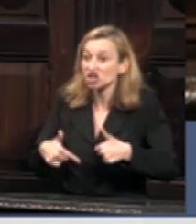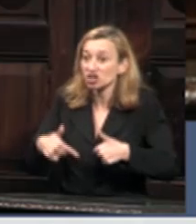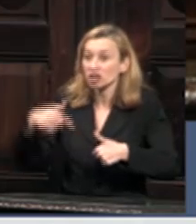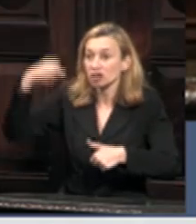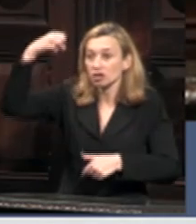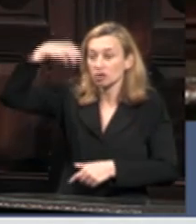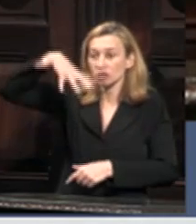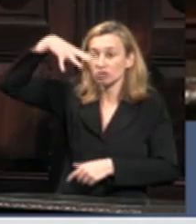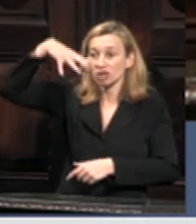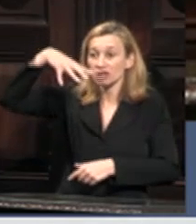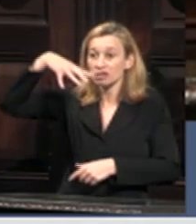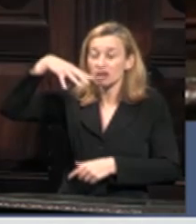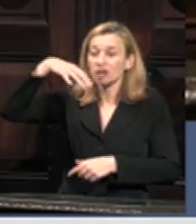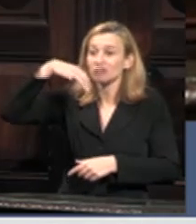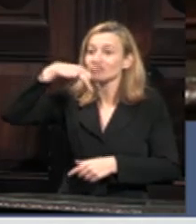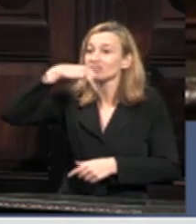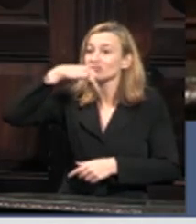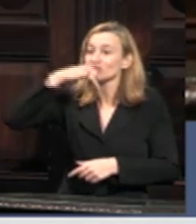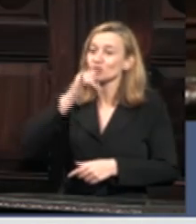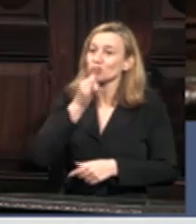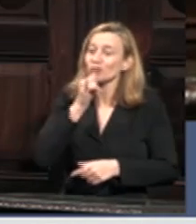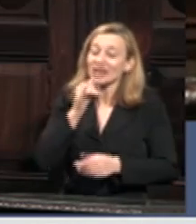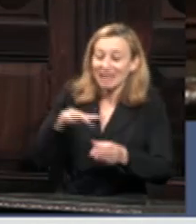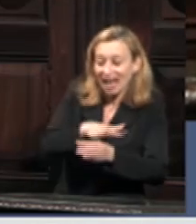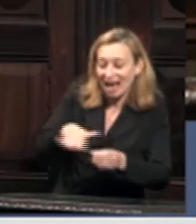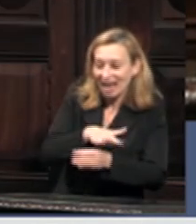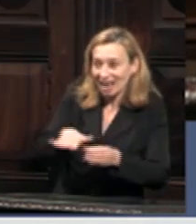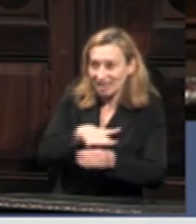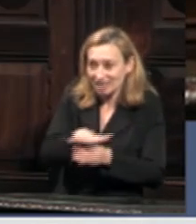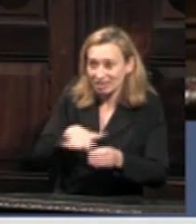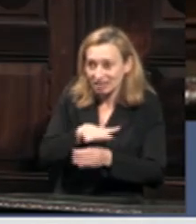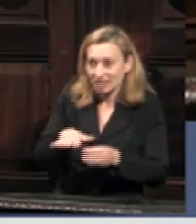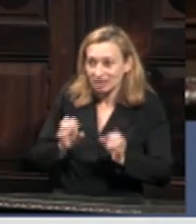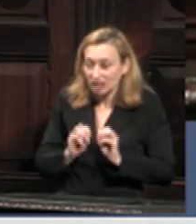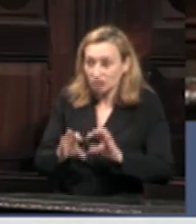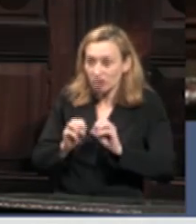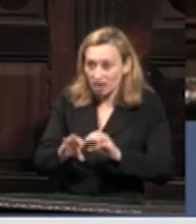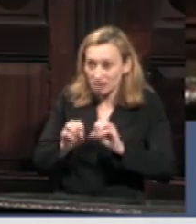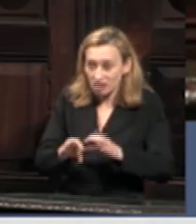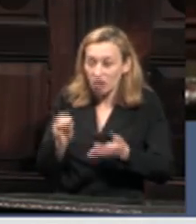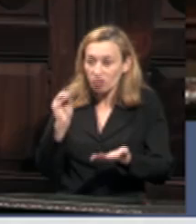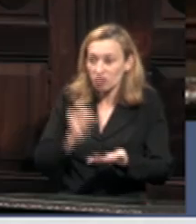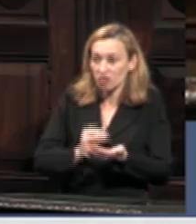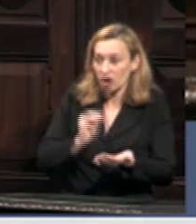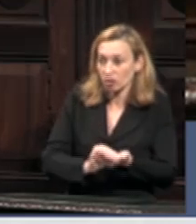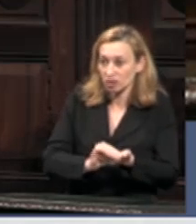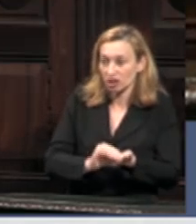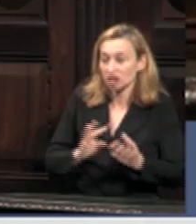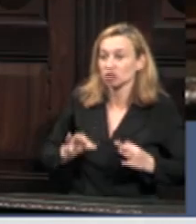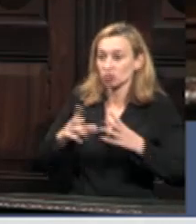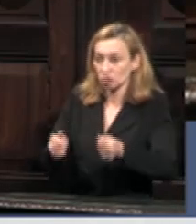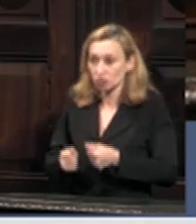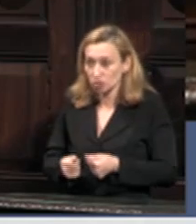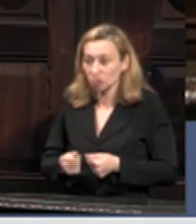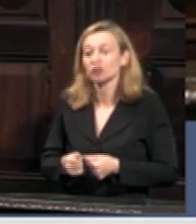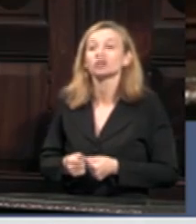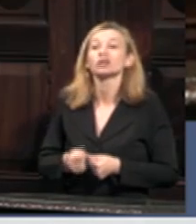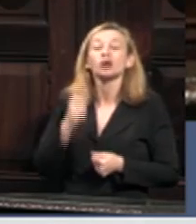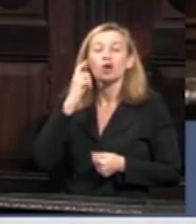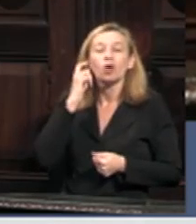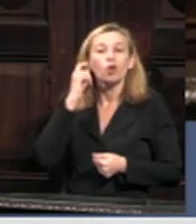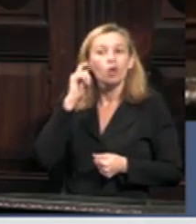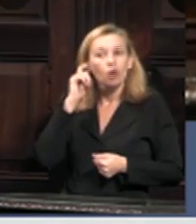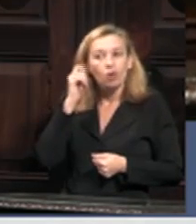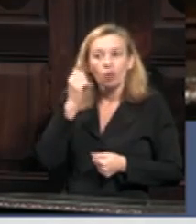pública à saúde, da educação à própria coleta de lixo. O Rio de Janeiro paralisou-se. Por que se